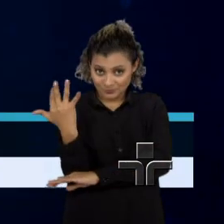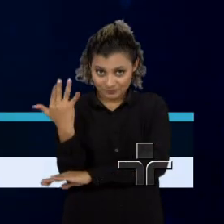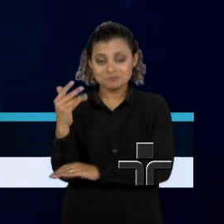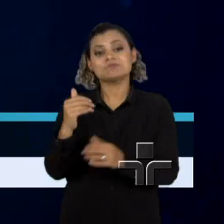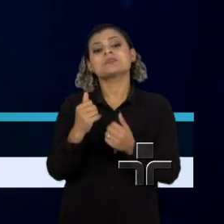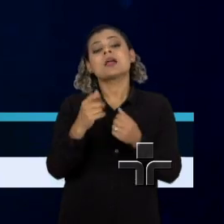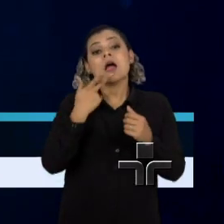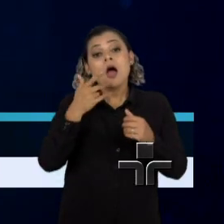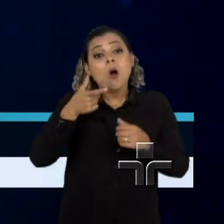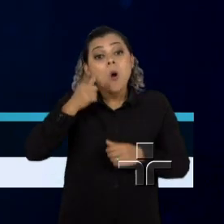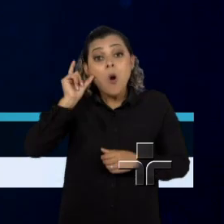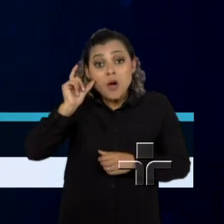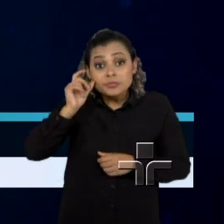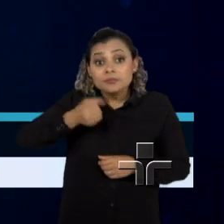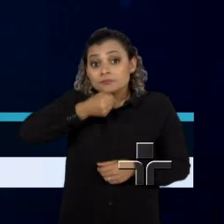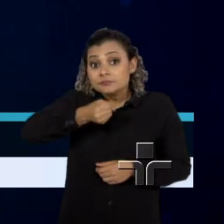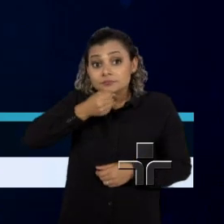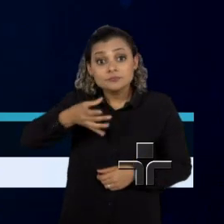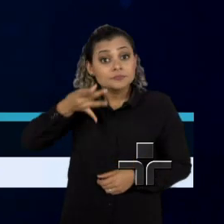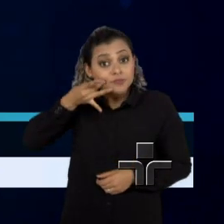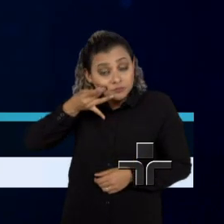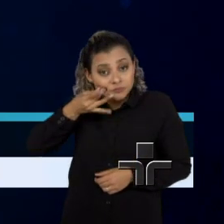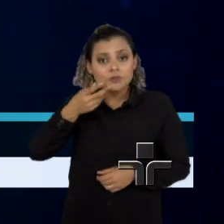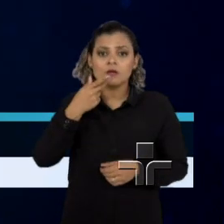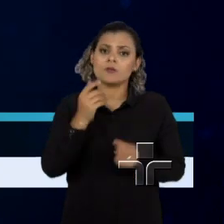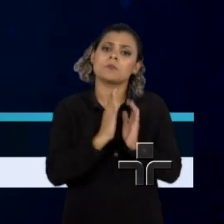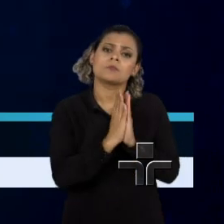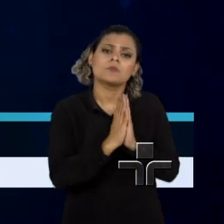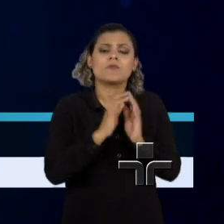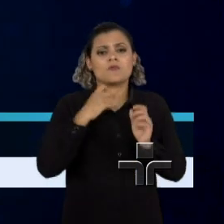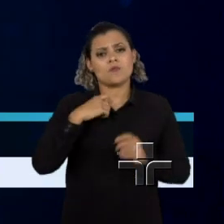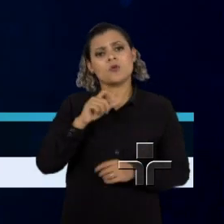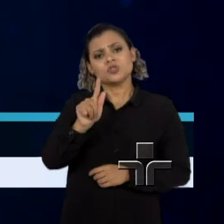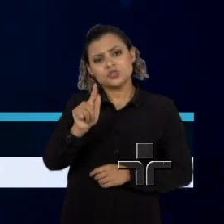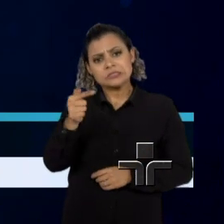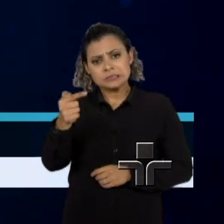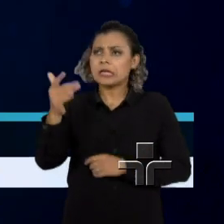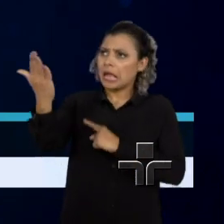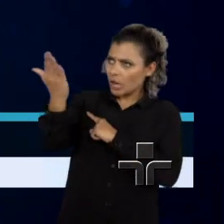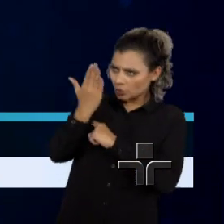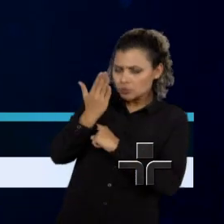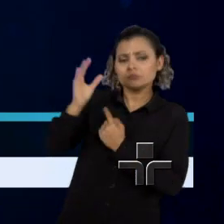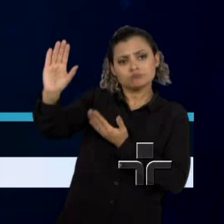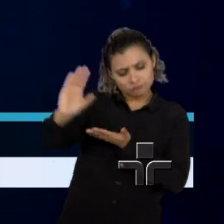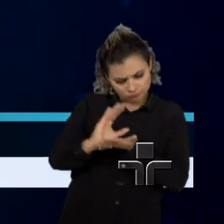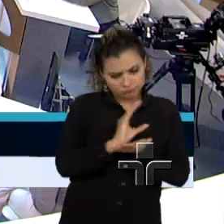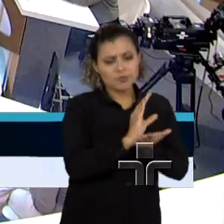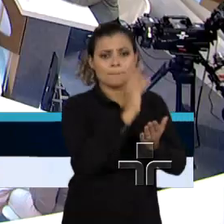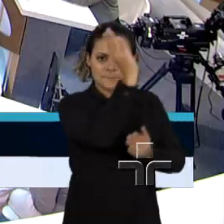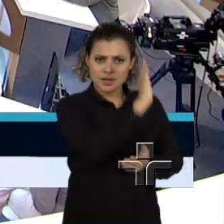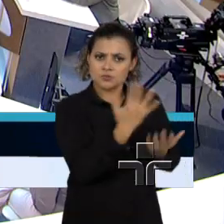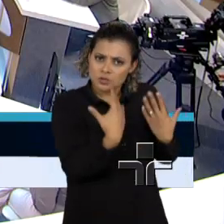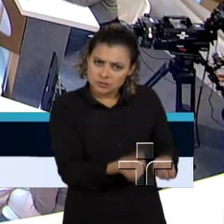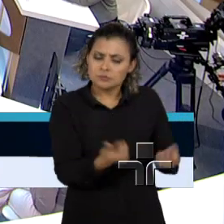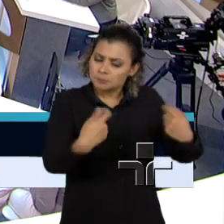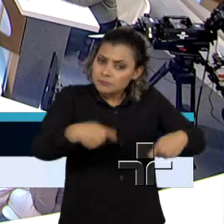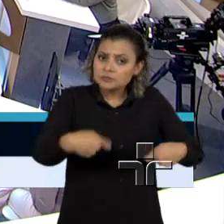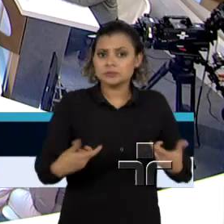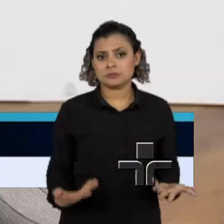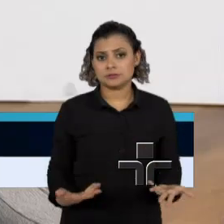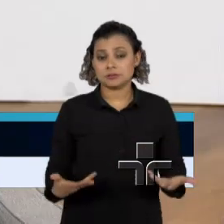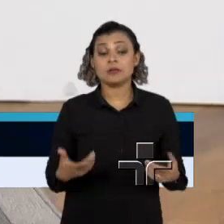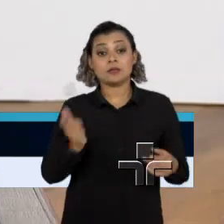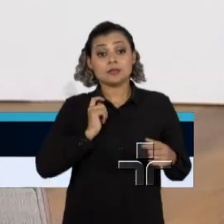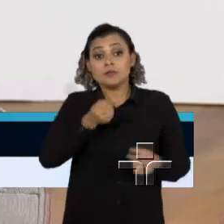programa Roda Viva que o Brasil aceite a ajuda do G7. A entrevista ganhou repercussão mundial. Durante o